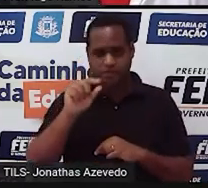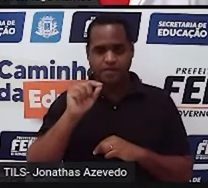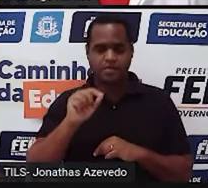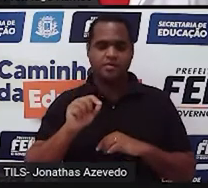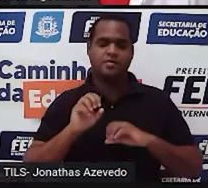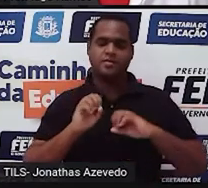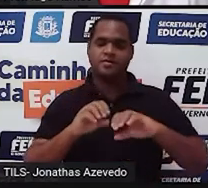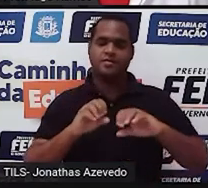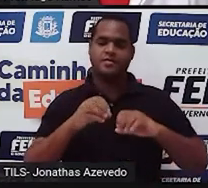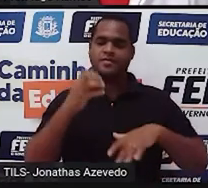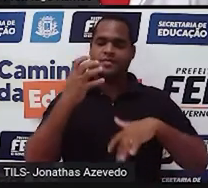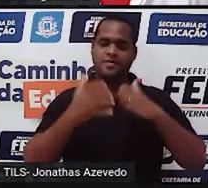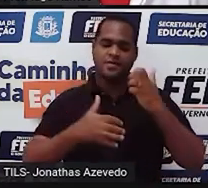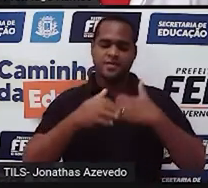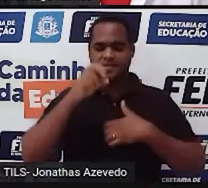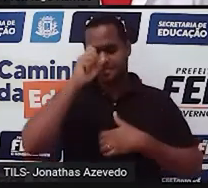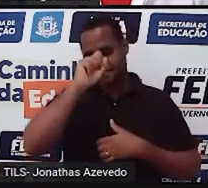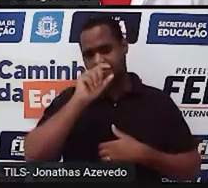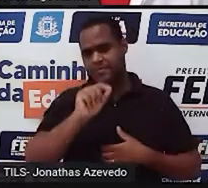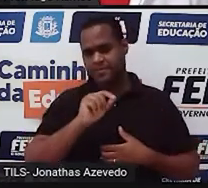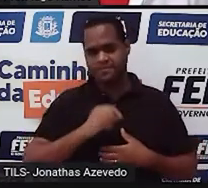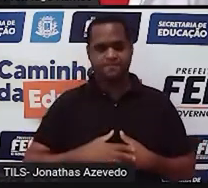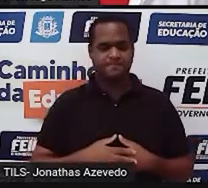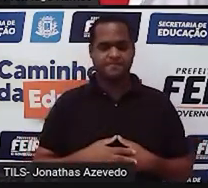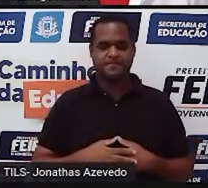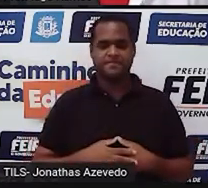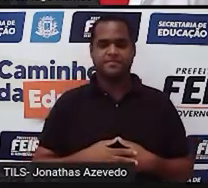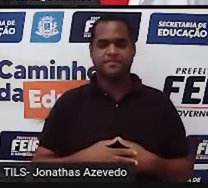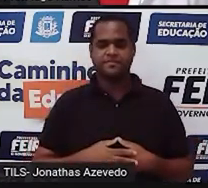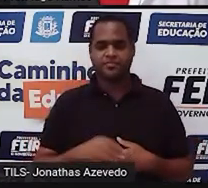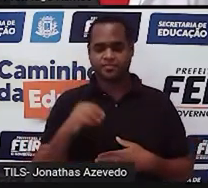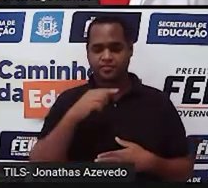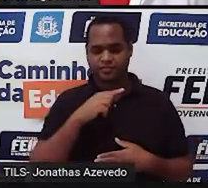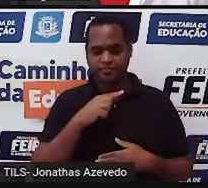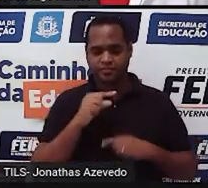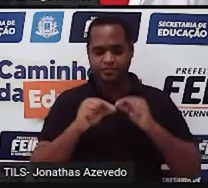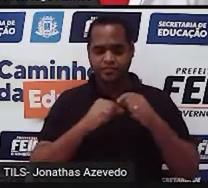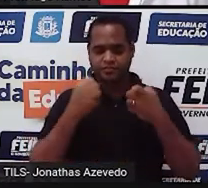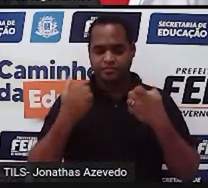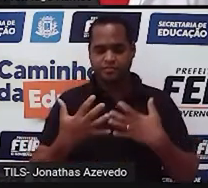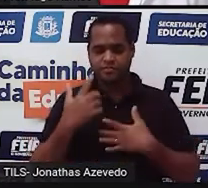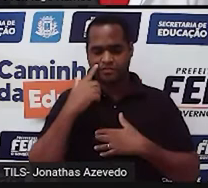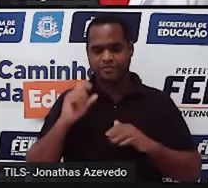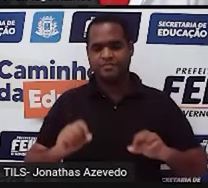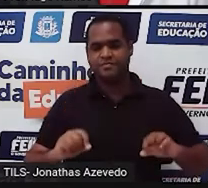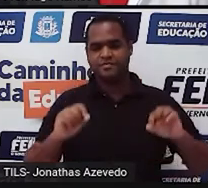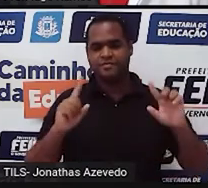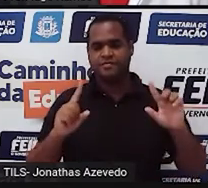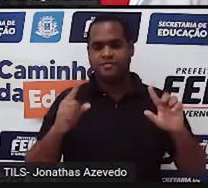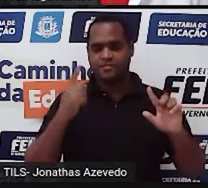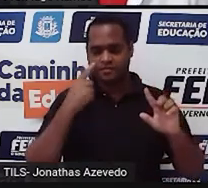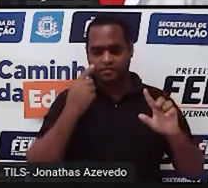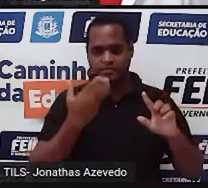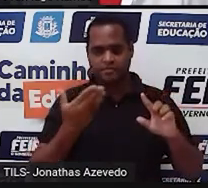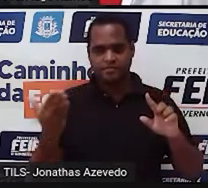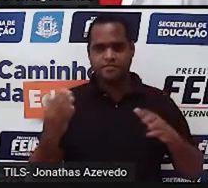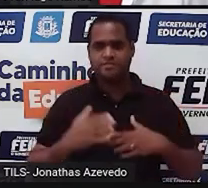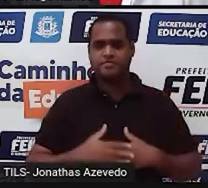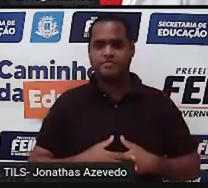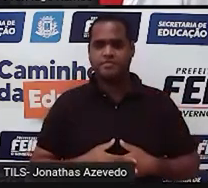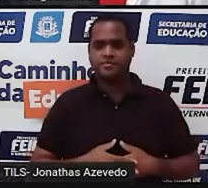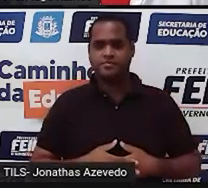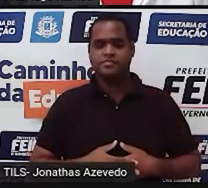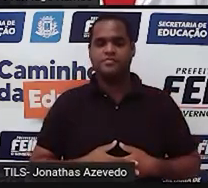a gente a entender né uma daquelas coisas que estão aparecendo ali certo é que é